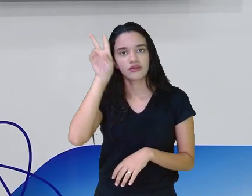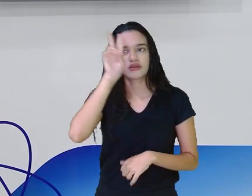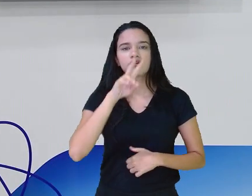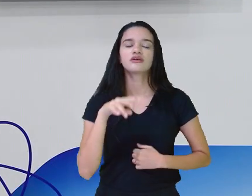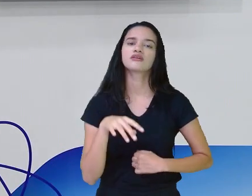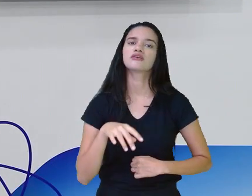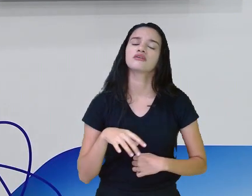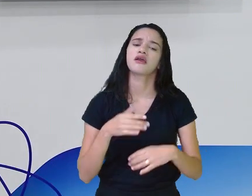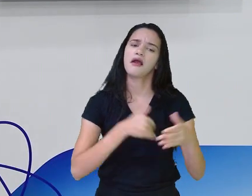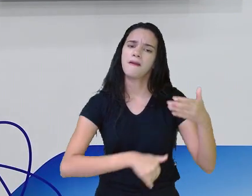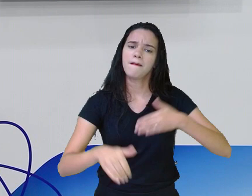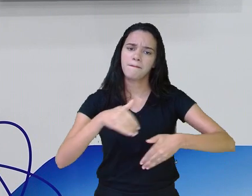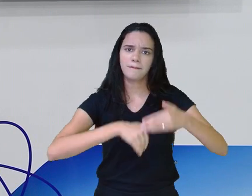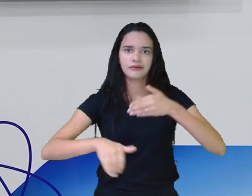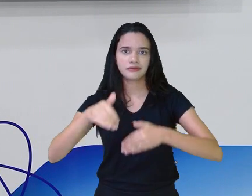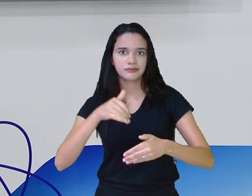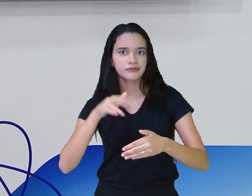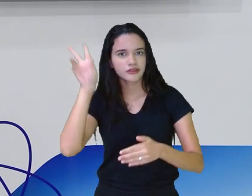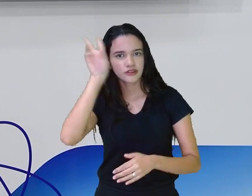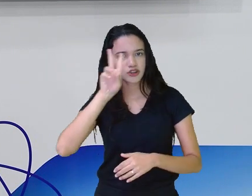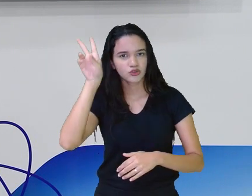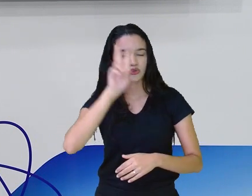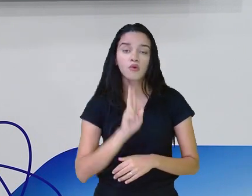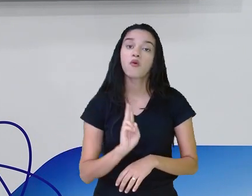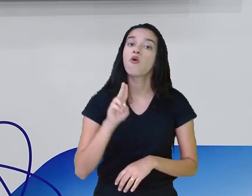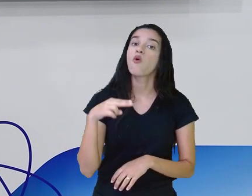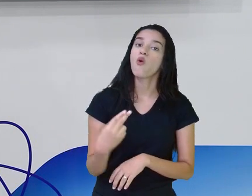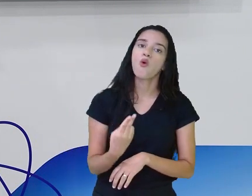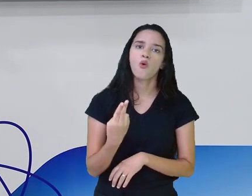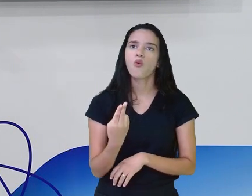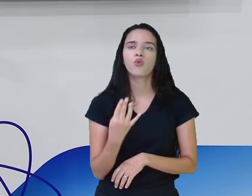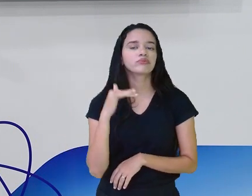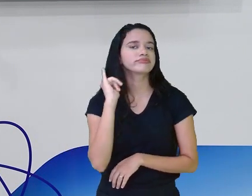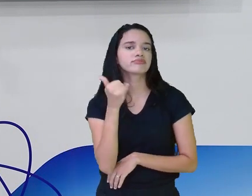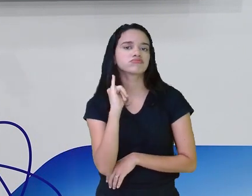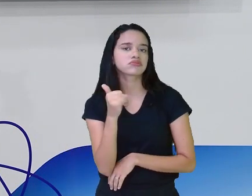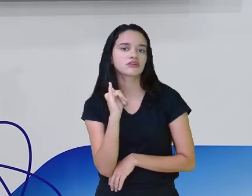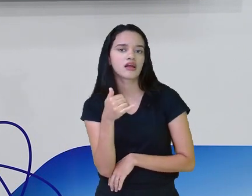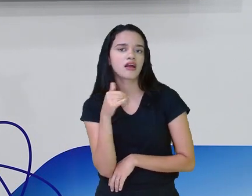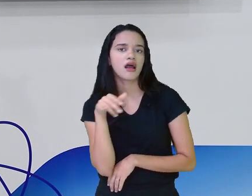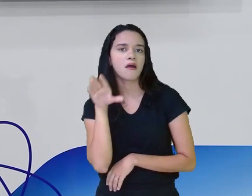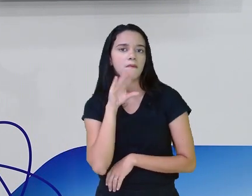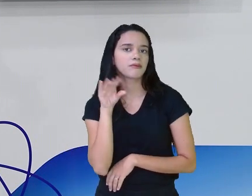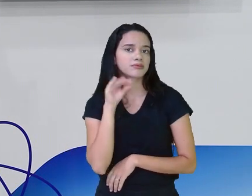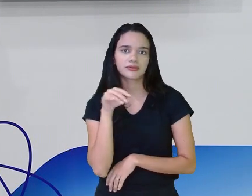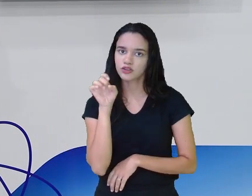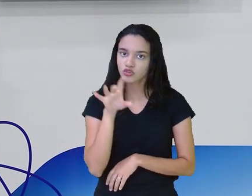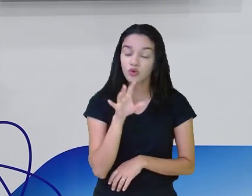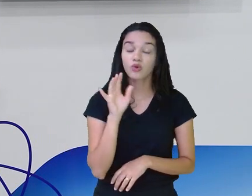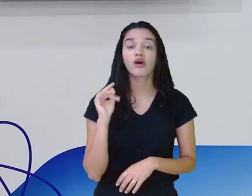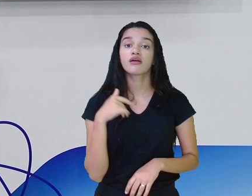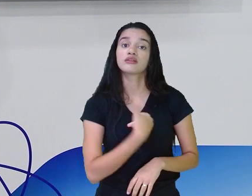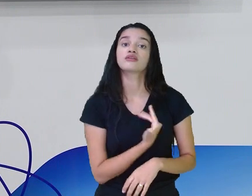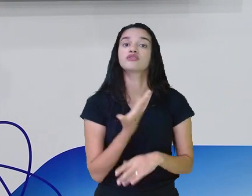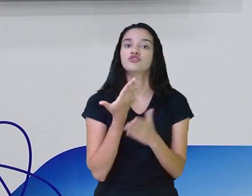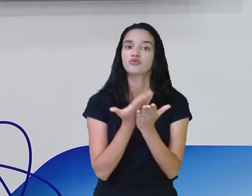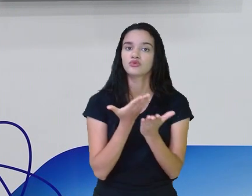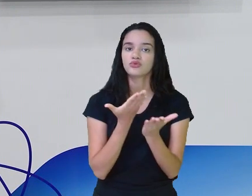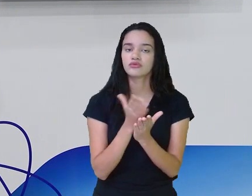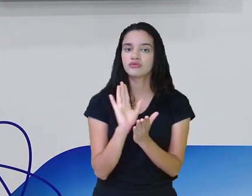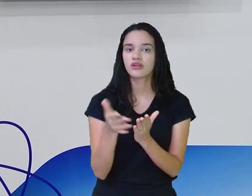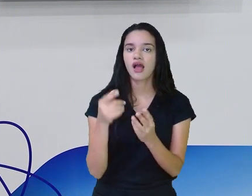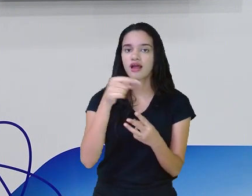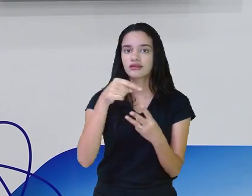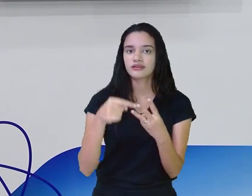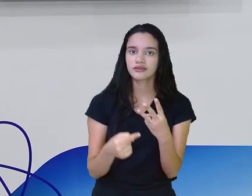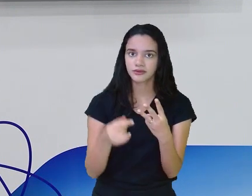ele participa da história ou ele está apenas narrando? Vocês lembram disso? Nós trabalhamos aqui 3